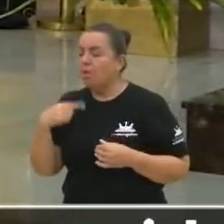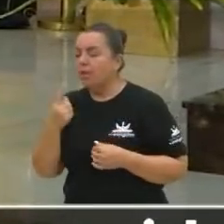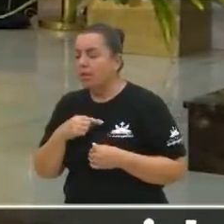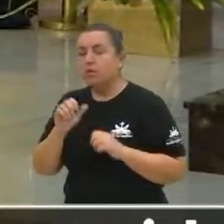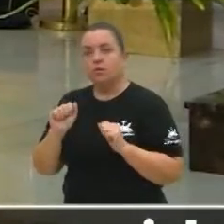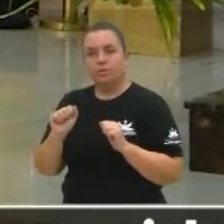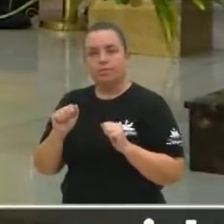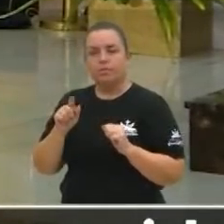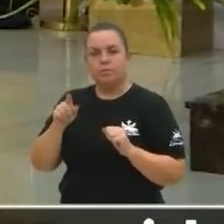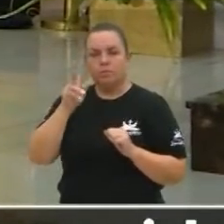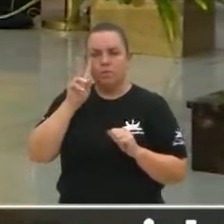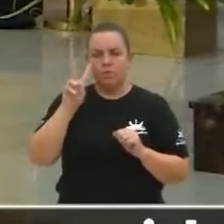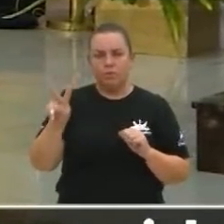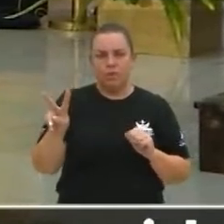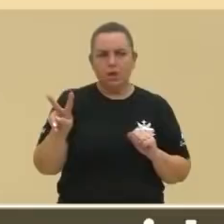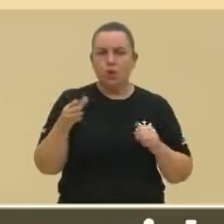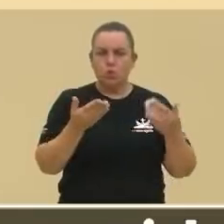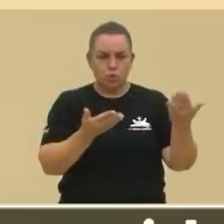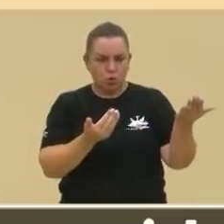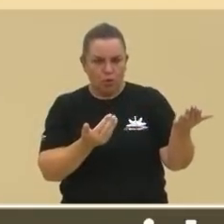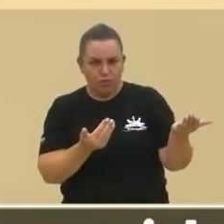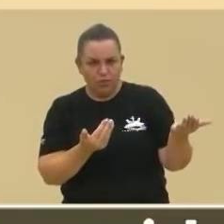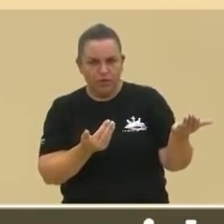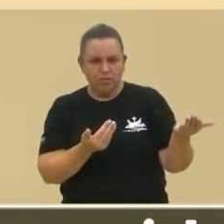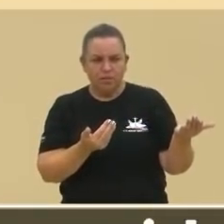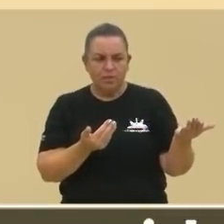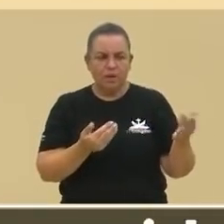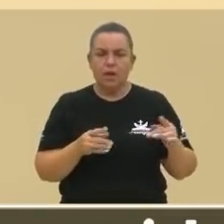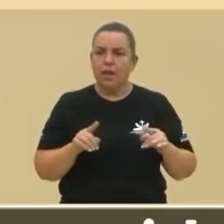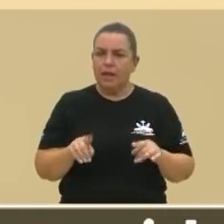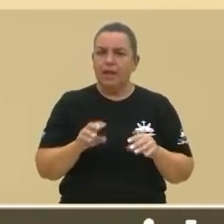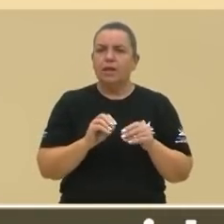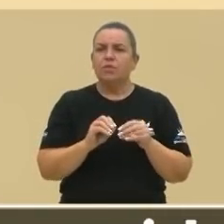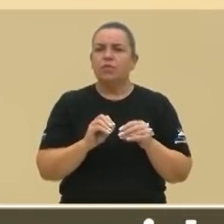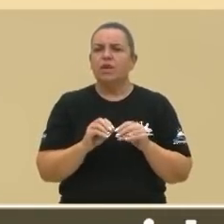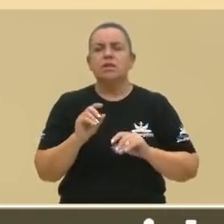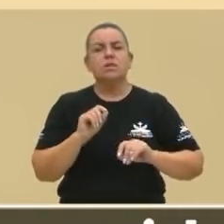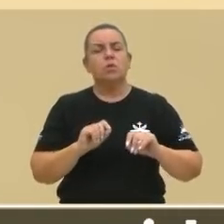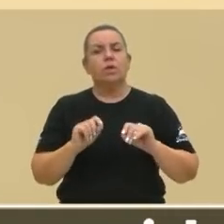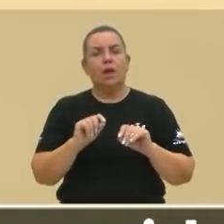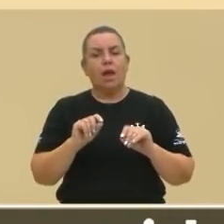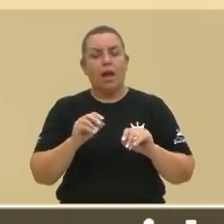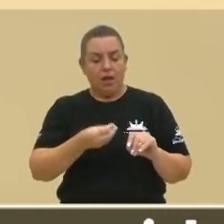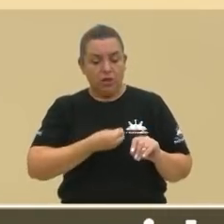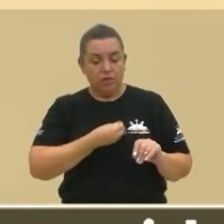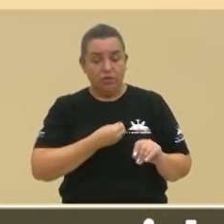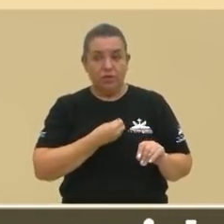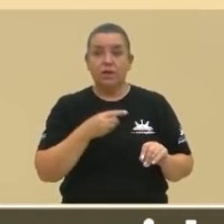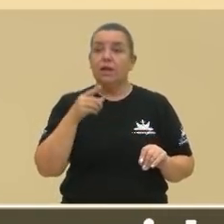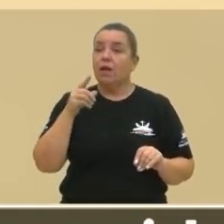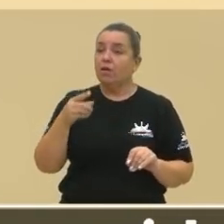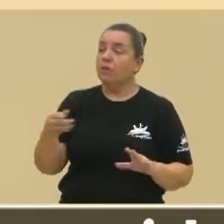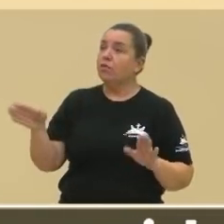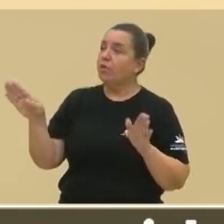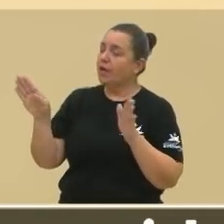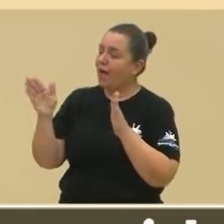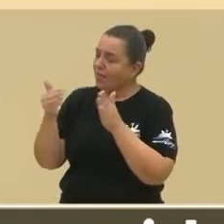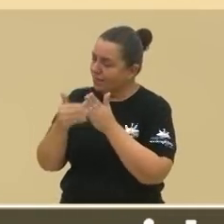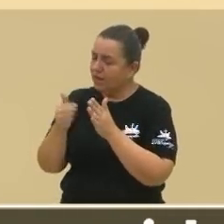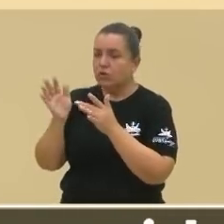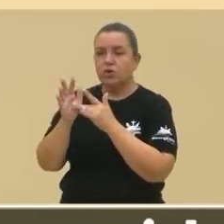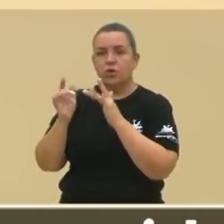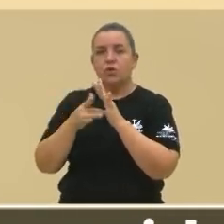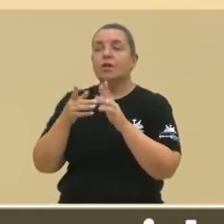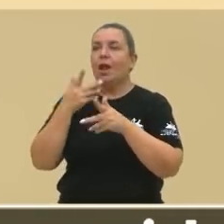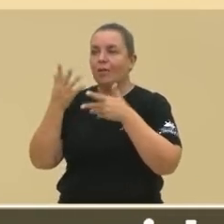dizer assim um jovem que foi em vida até Jesus e